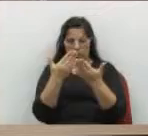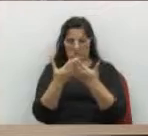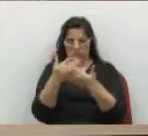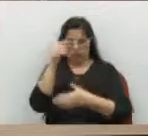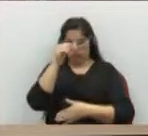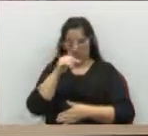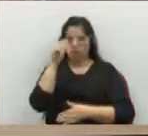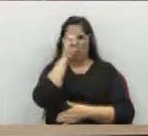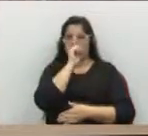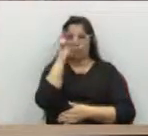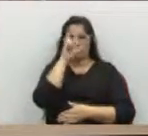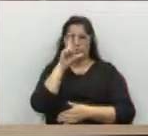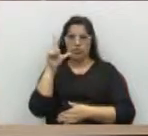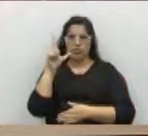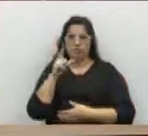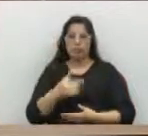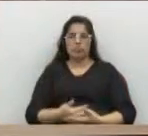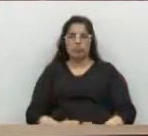providências.